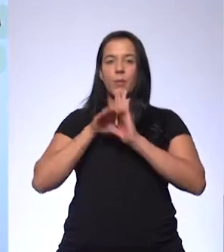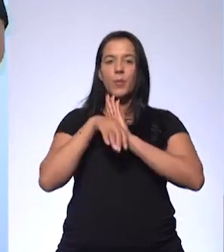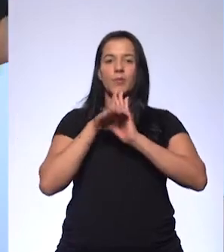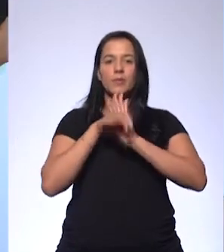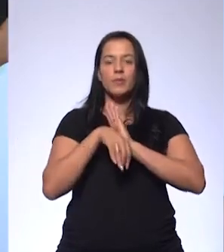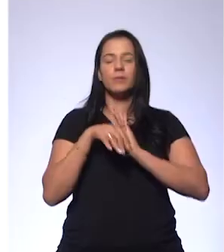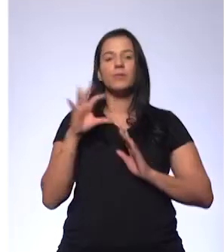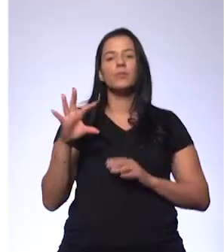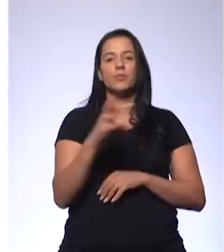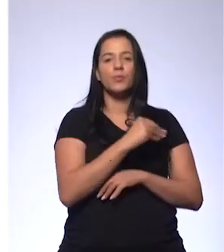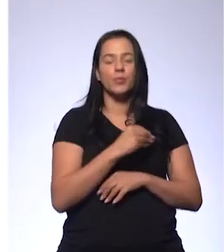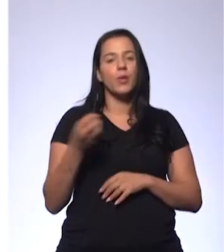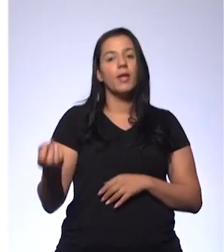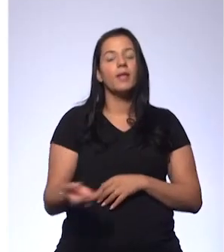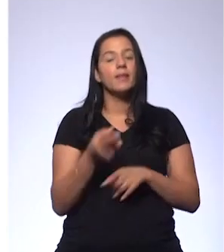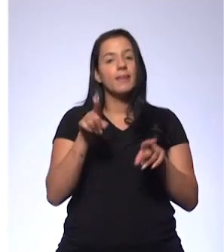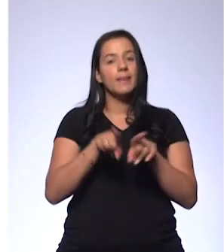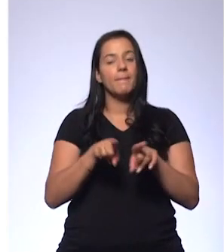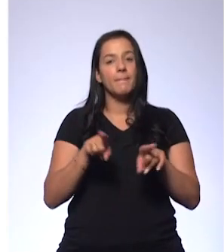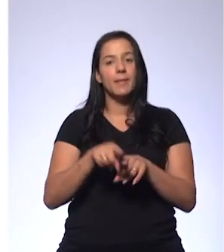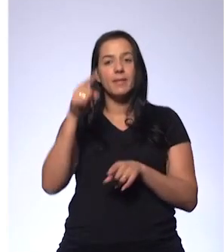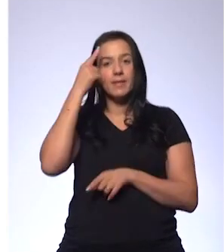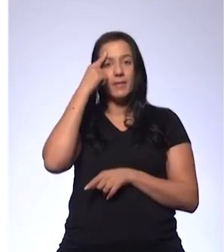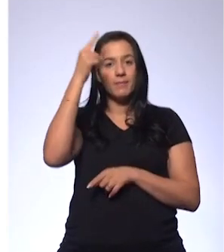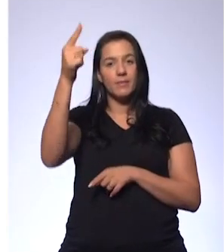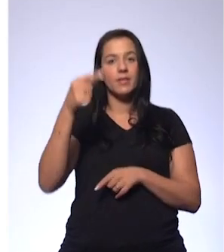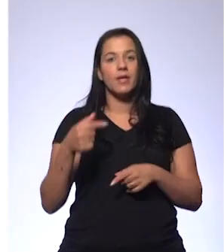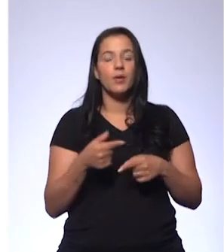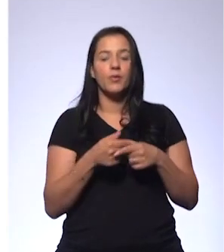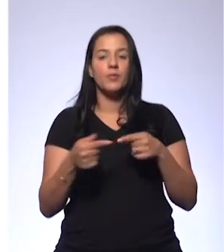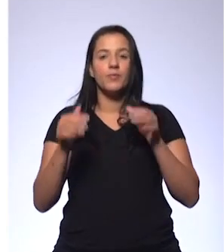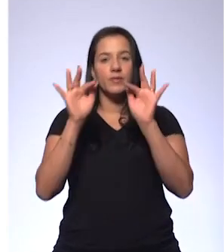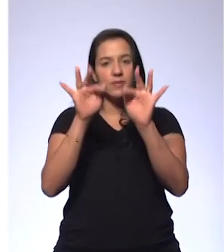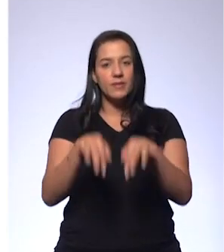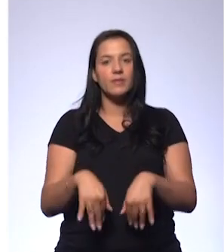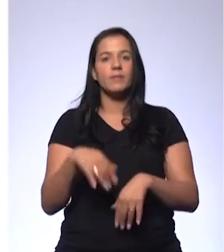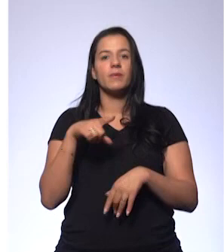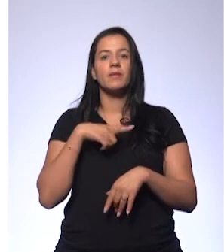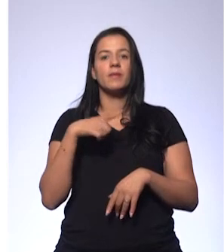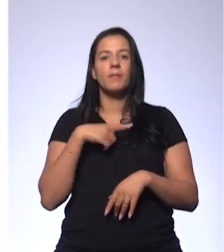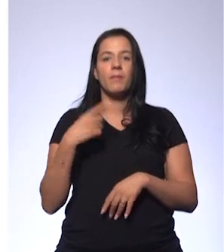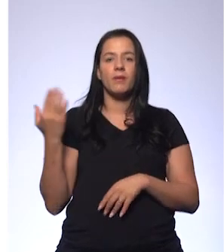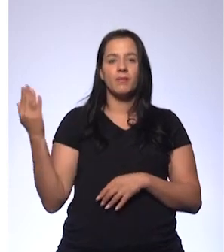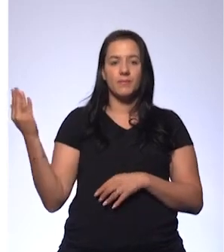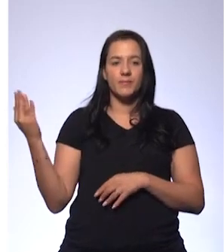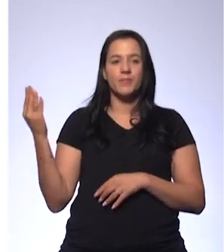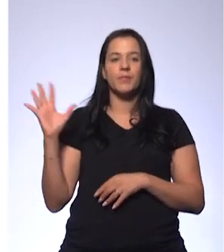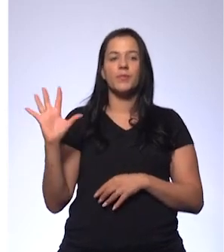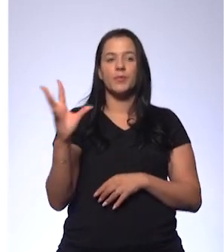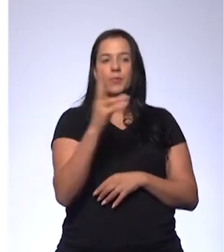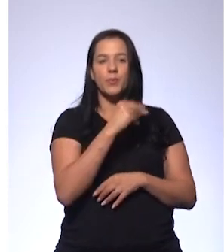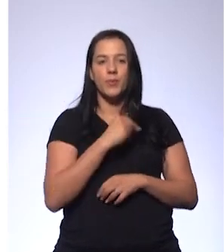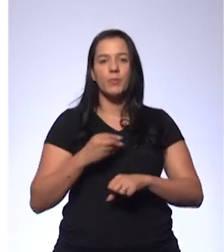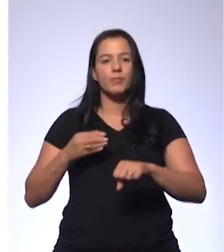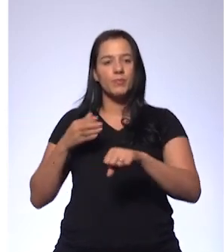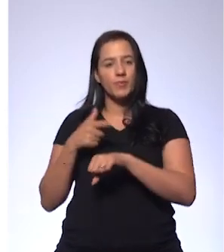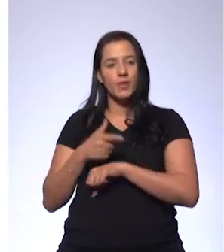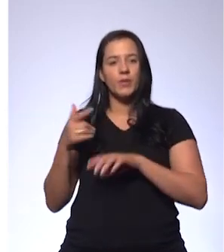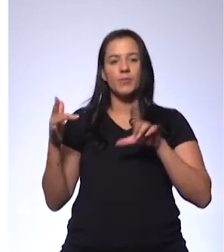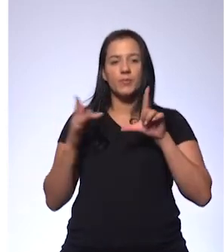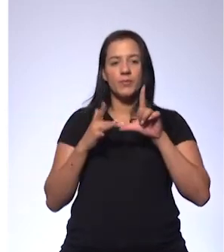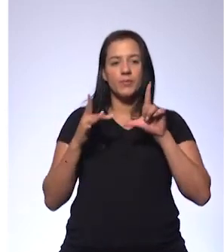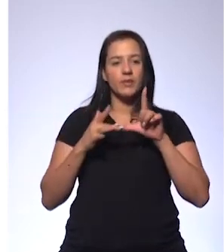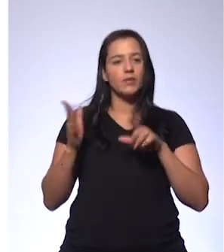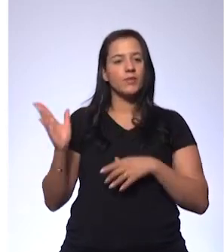do movimento Inova, né, que vai rolar aí no finzinho dessa semana. Então, super importante, aí todo mundo convidado, acesse esse QR Code aí para